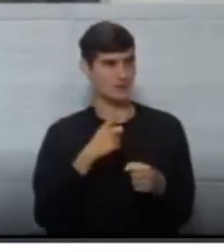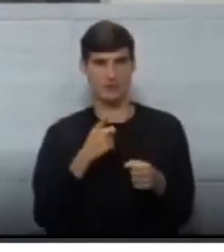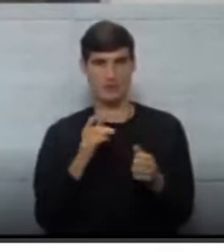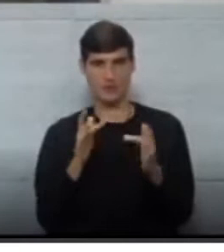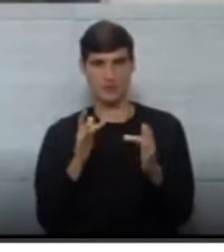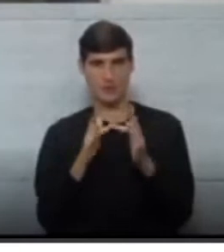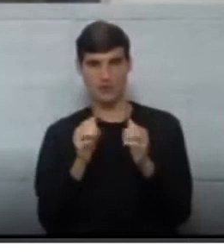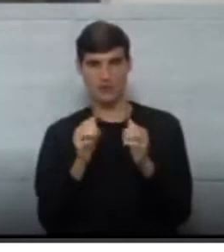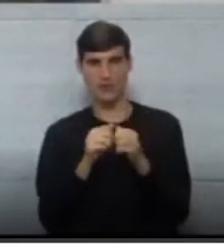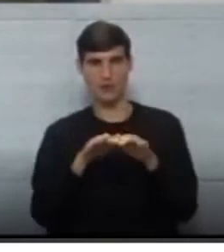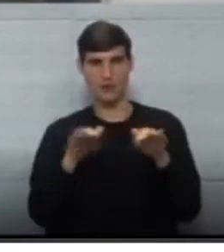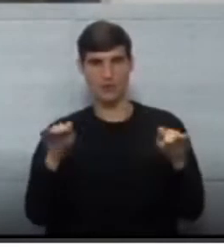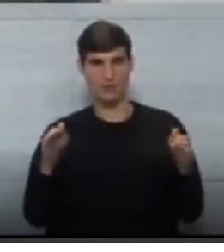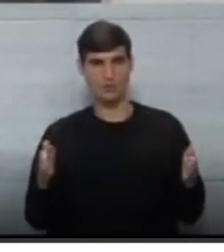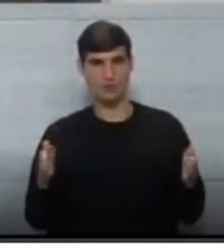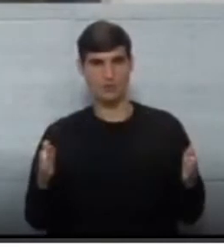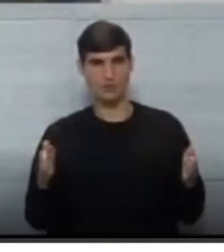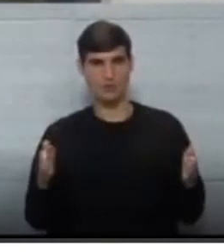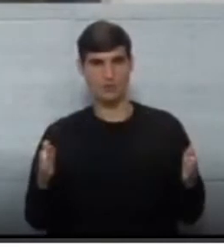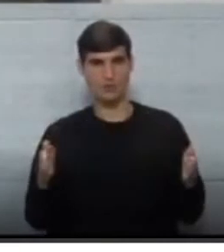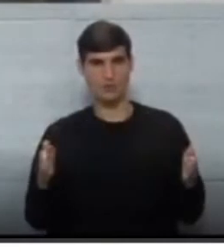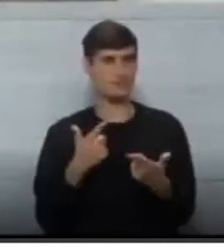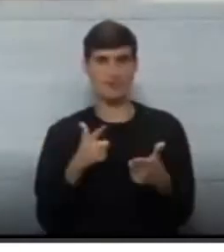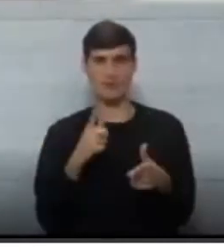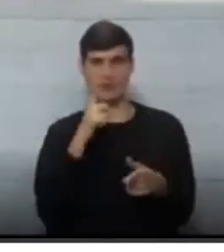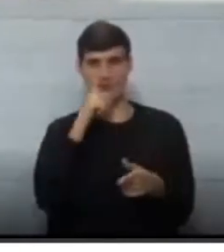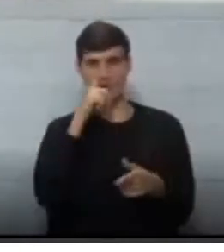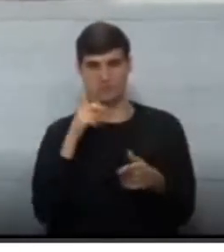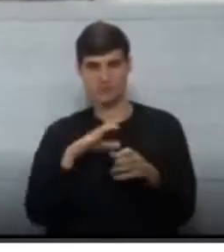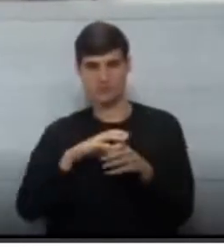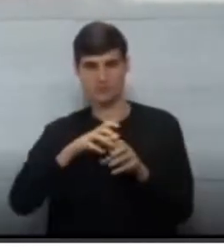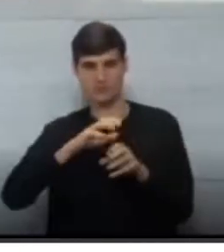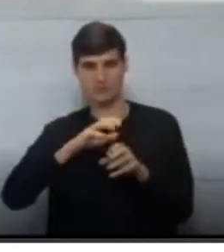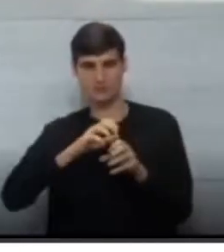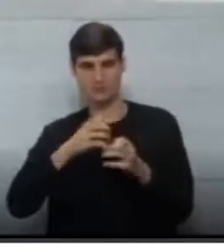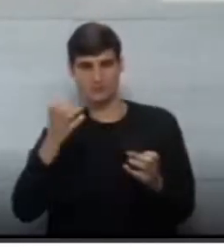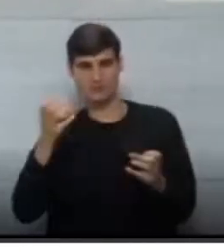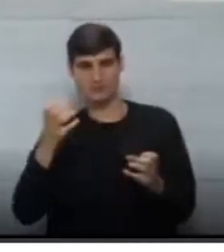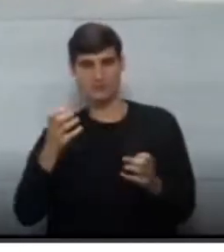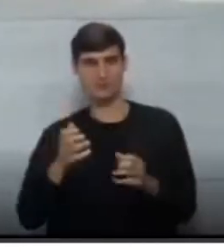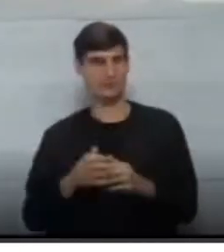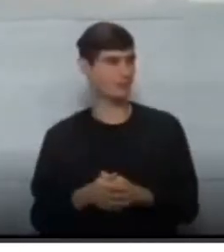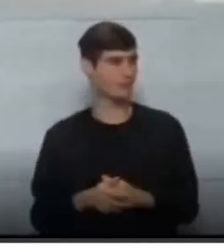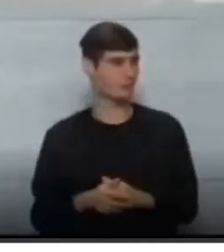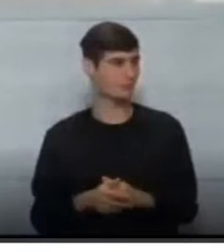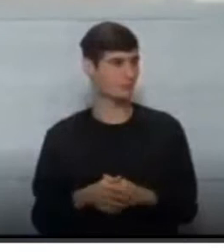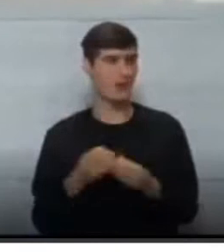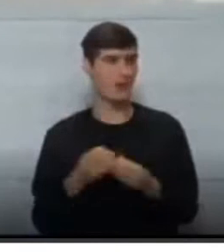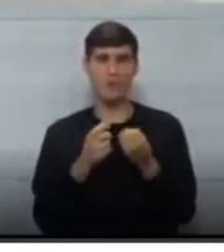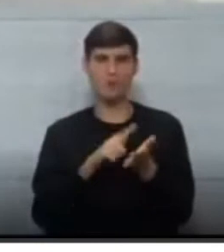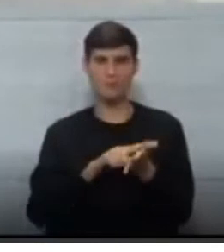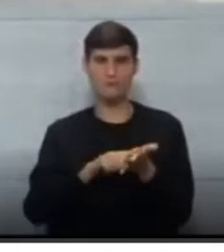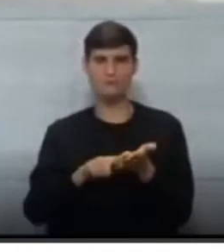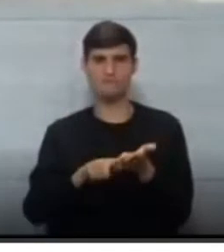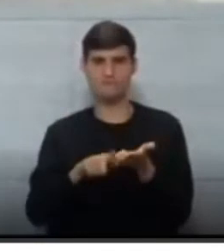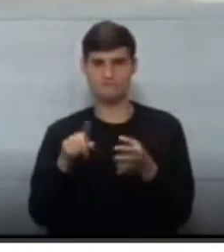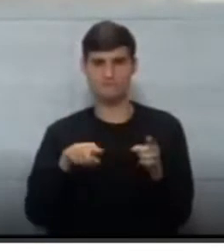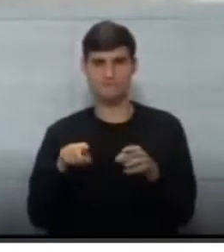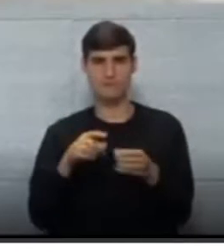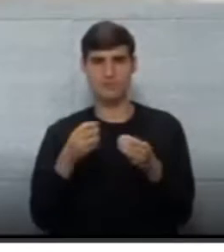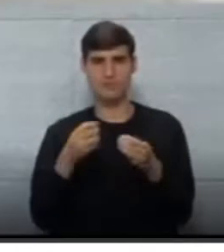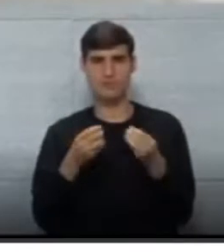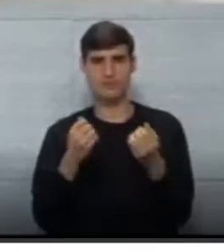eleve essa placa não tenha o risco de abrir. Então, como eu falei para vocês na outra aula, como é que a gente pode fazer a esterilização da alça de